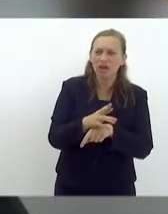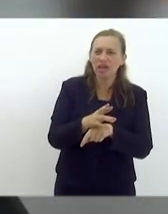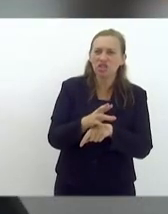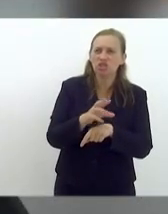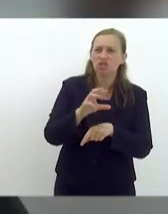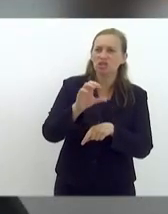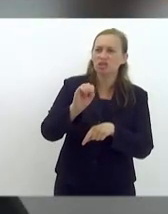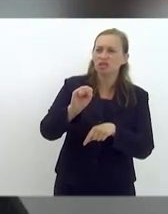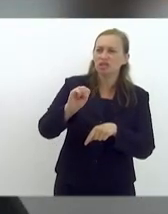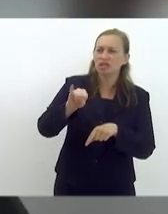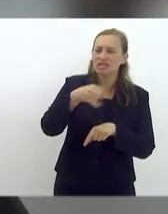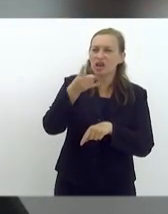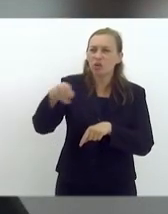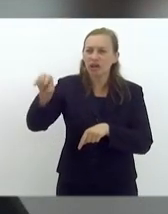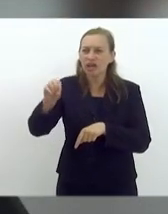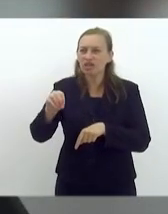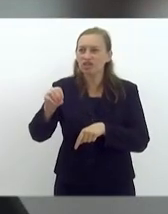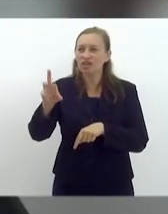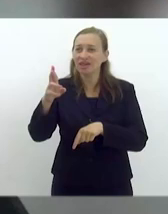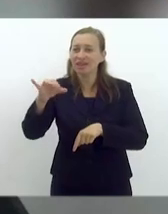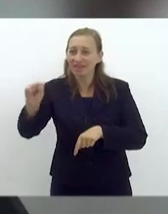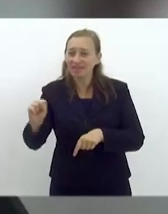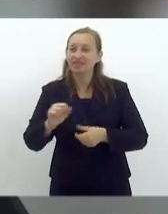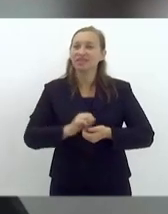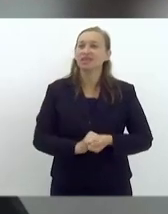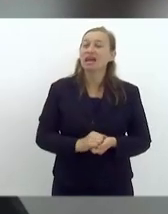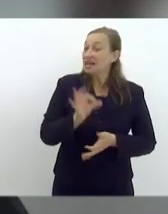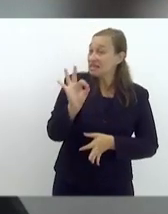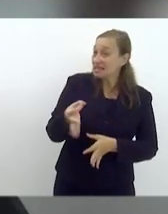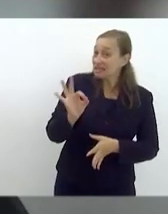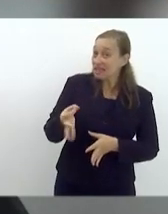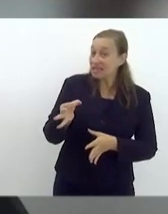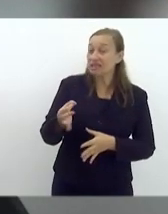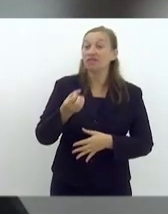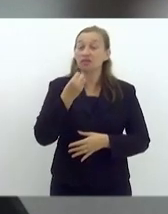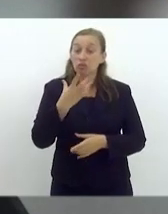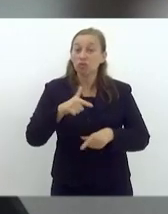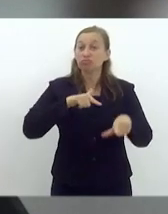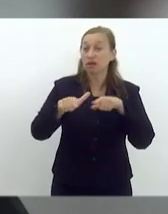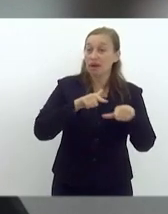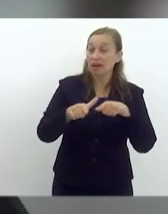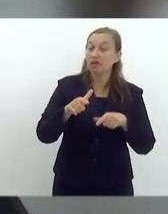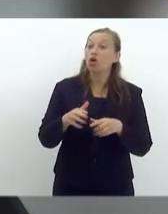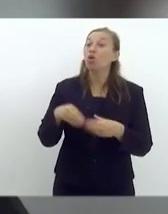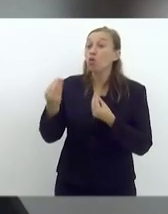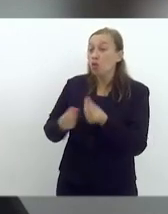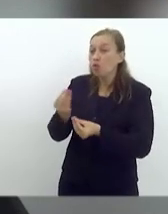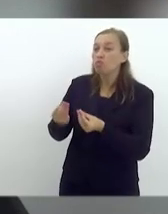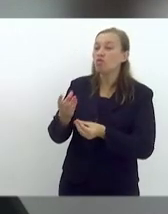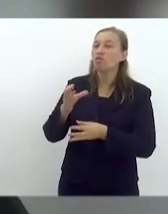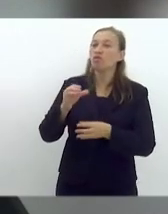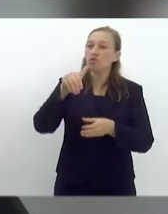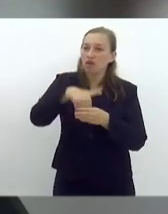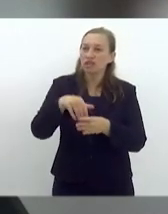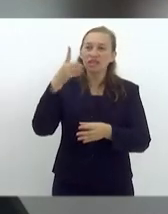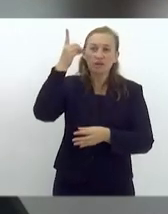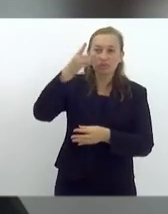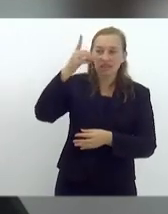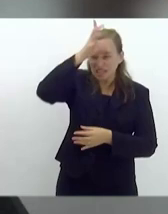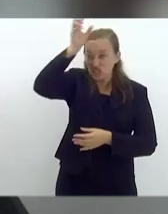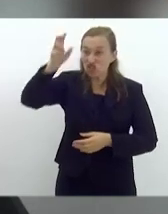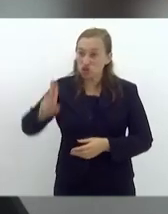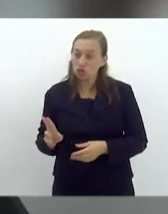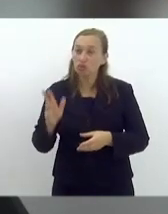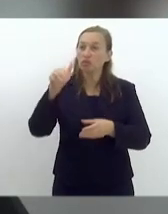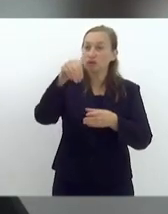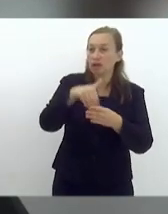também casado com uma policial civil então eu tenho certeza que ele vai contribuir muito então como vota deputada tia Ju favorável como